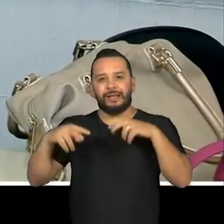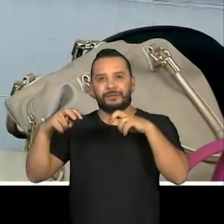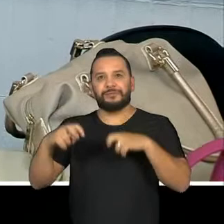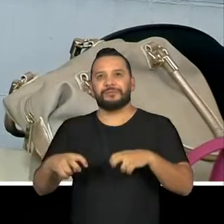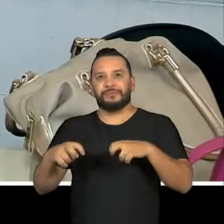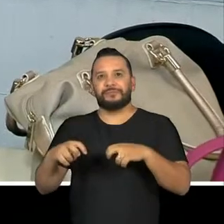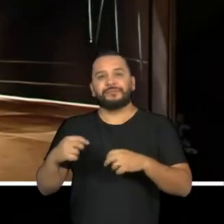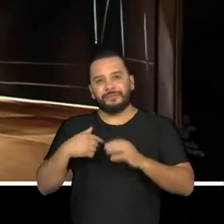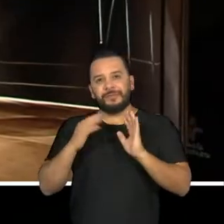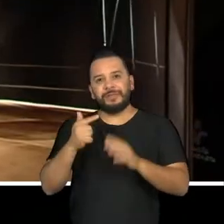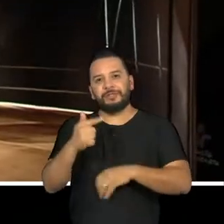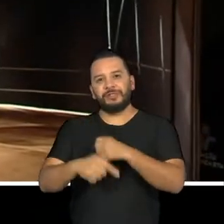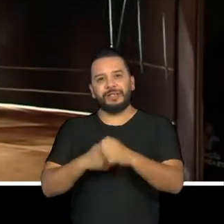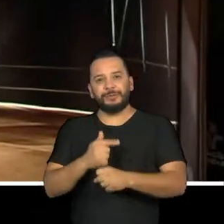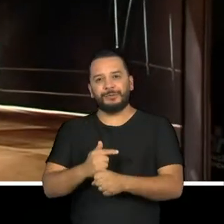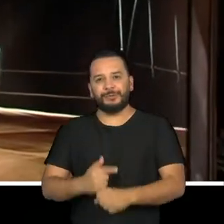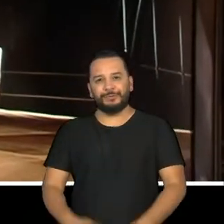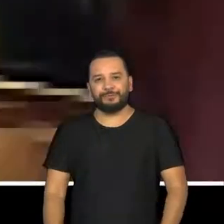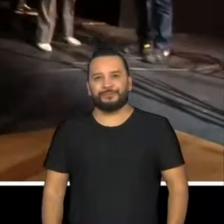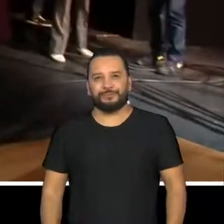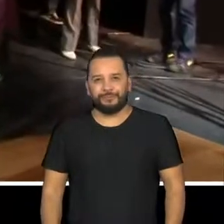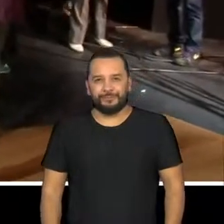anos.